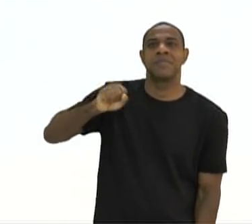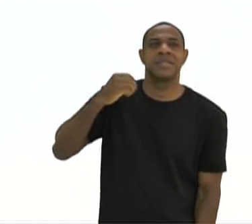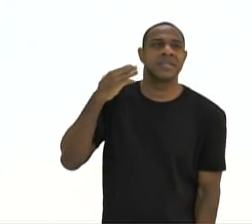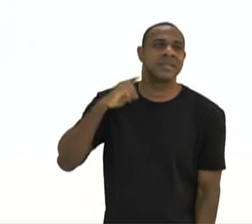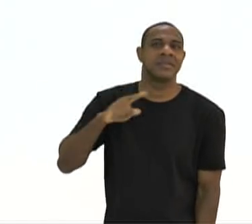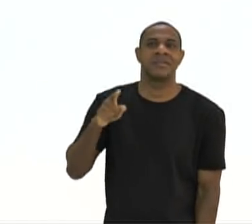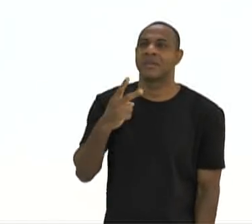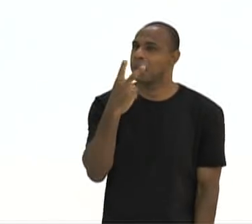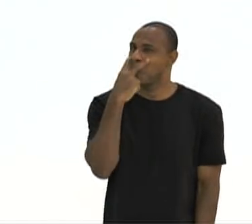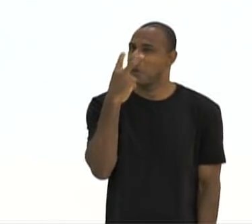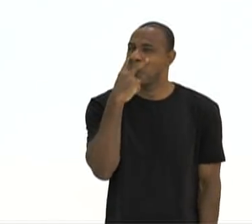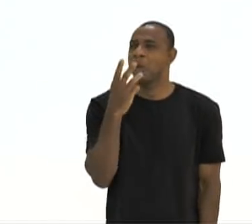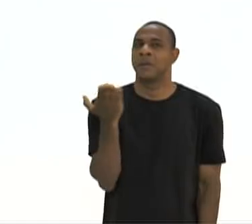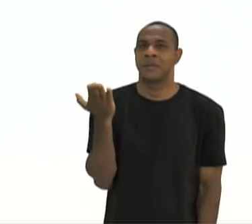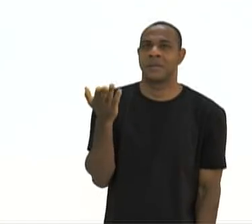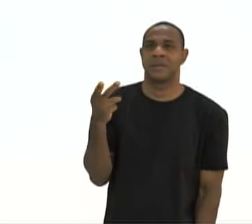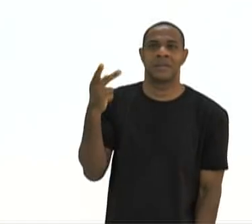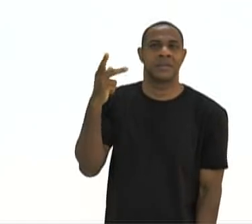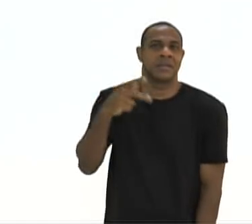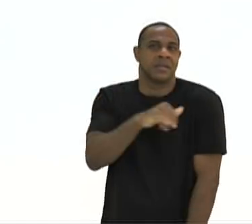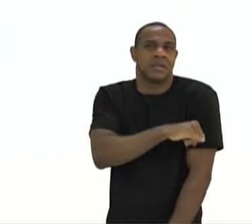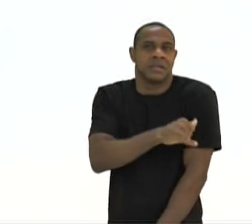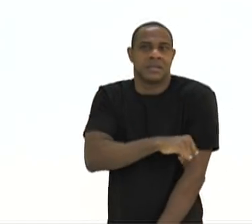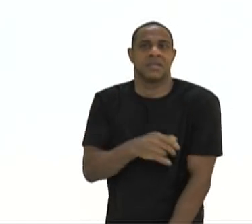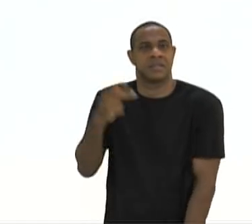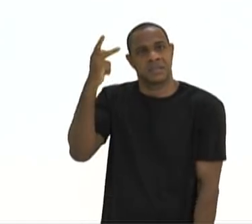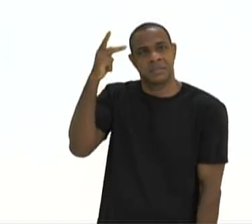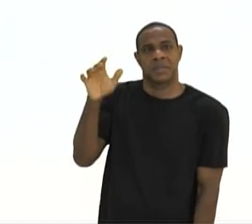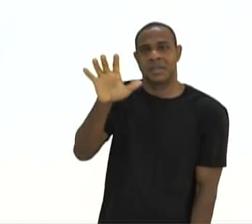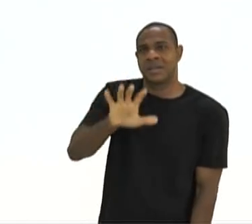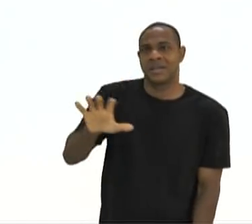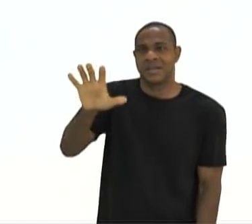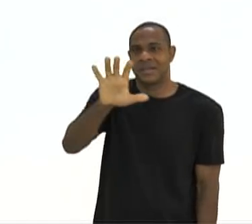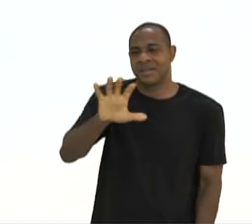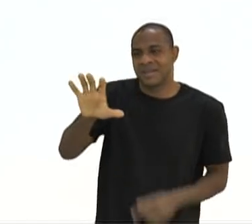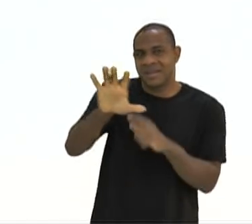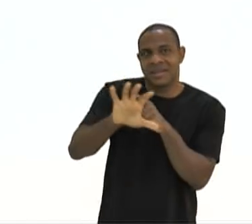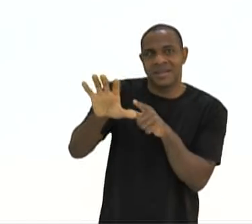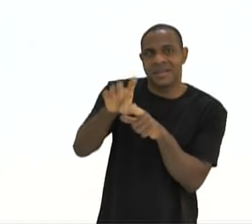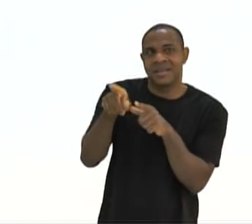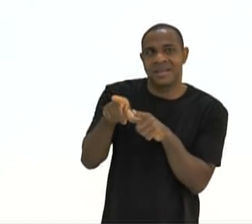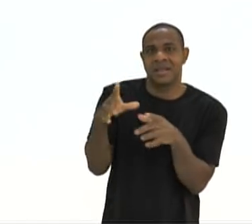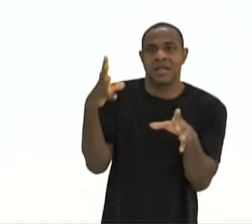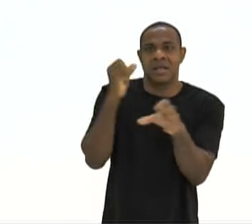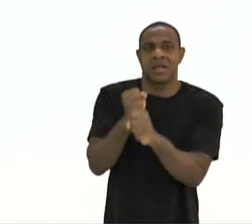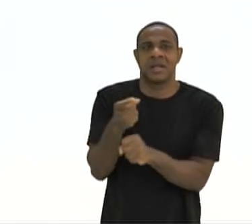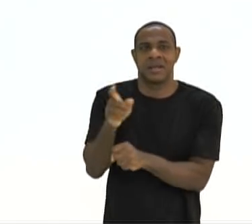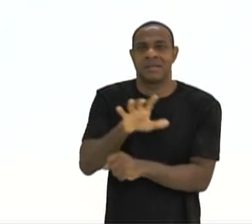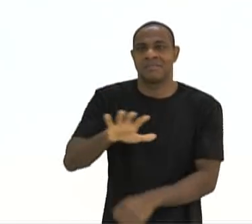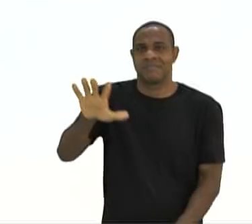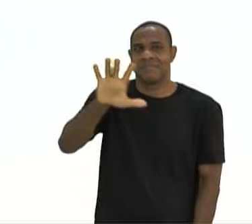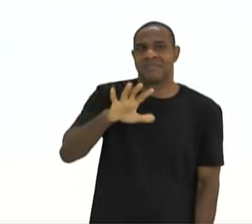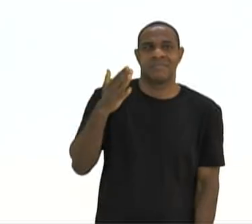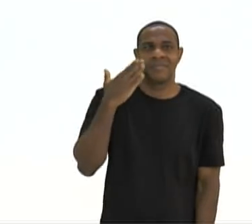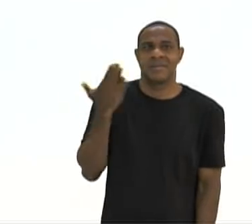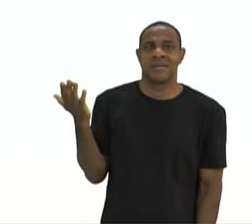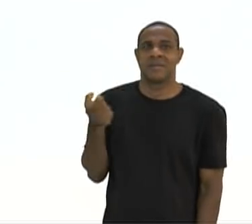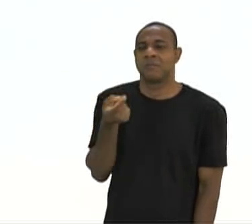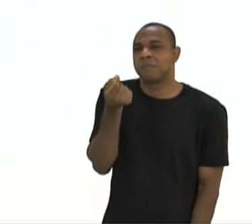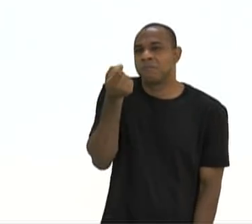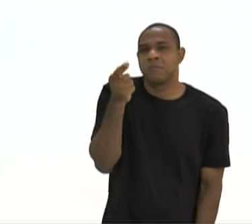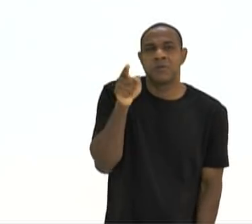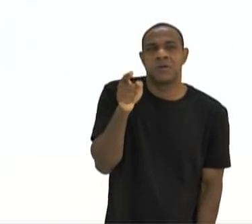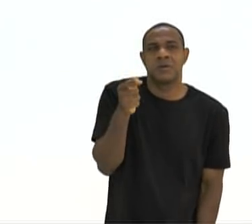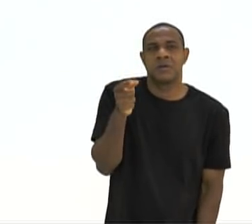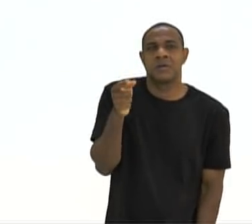Santo, Rio de Janeiro, São Paulo, nós vamos ter a presença da fibra ótica quase que na totalidade ali dos territórios. E uma pequena parte